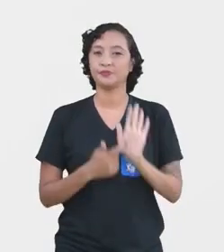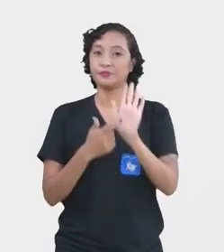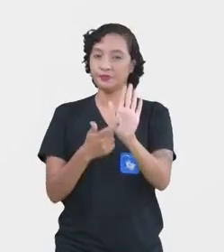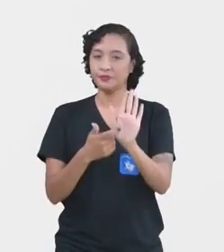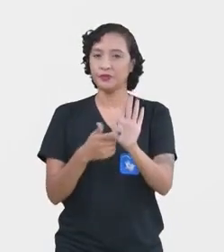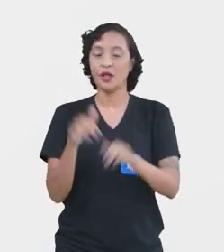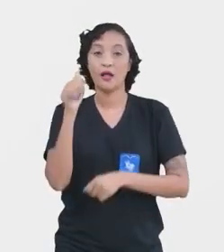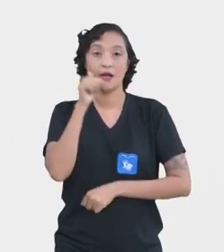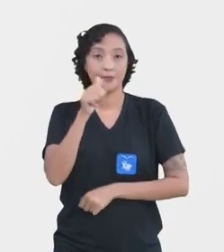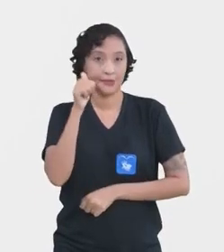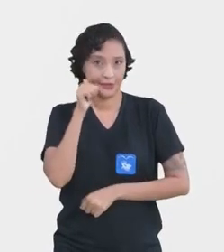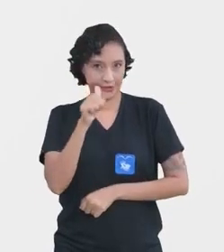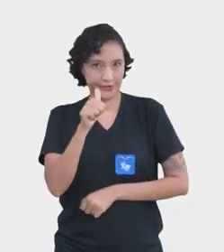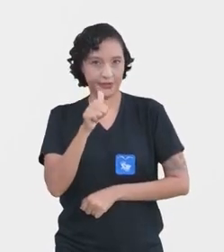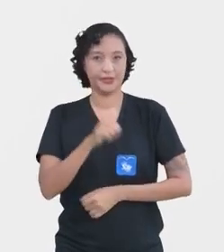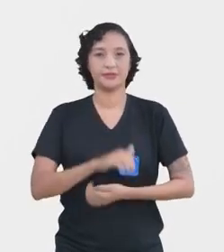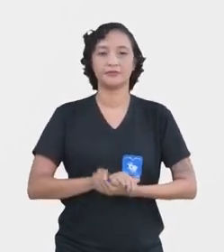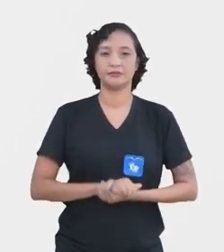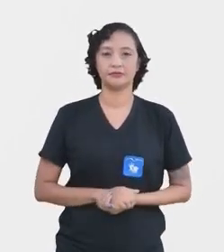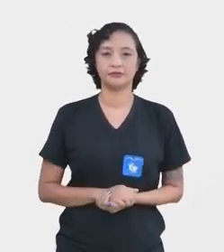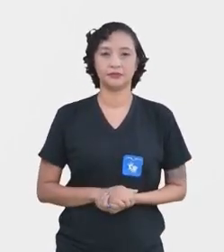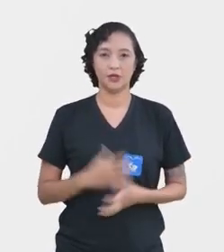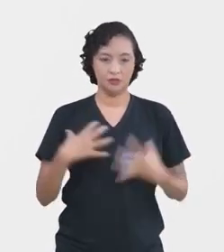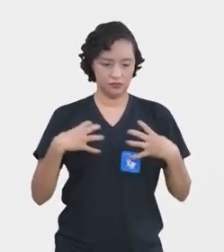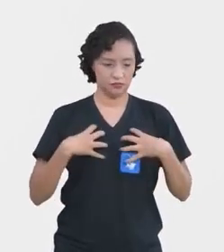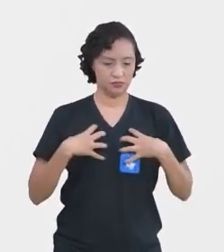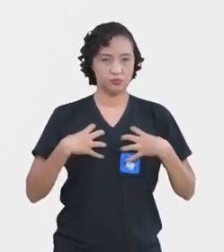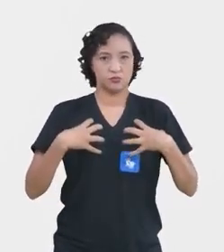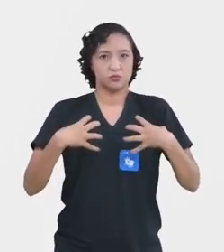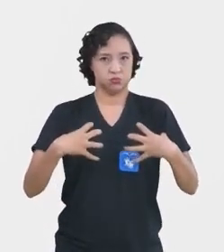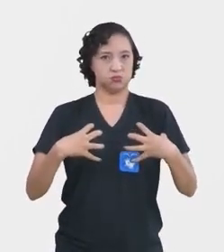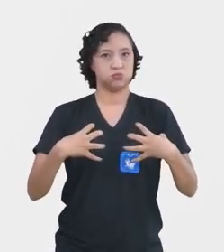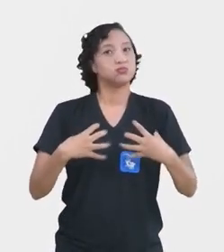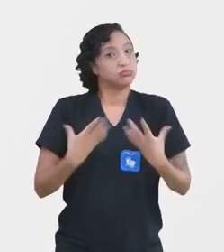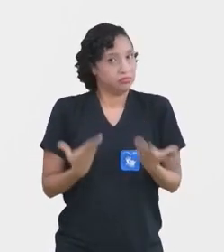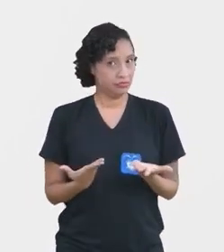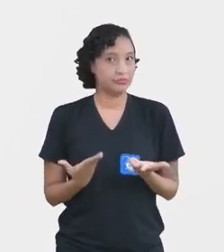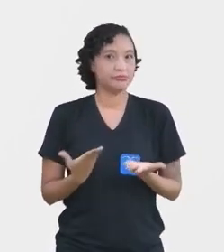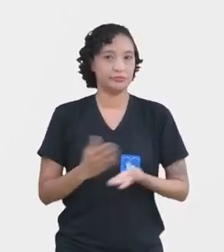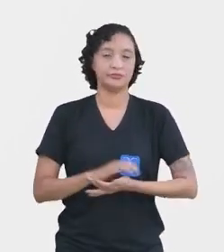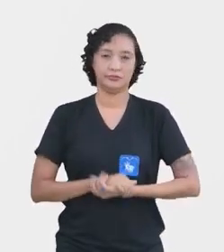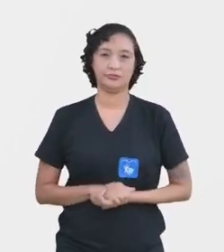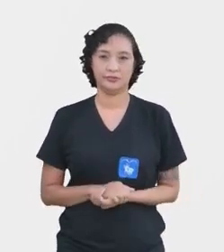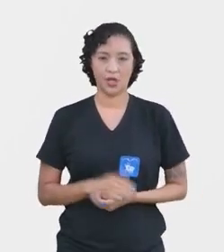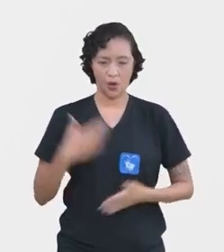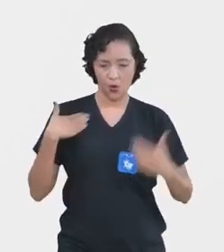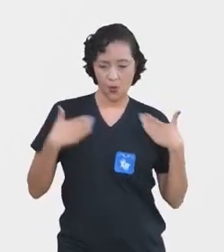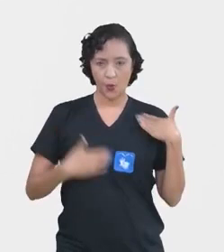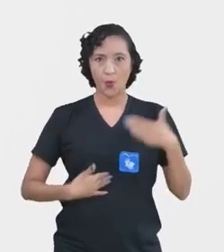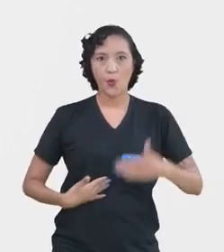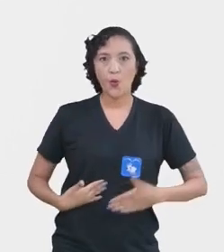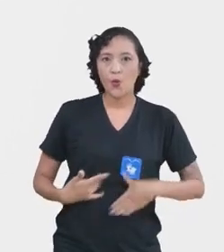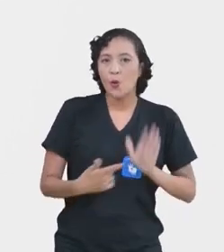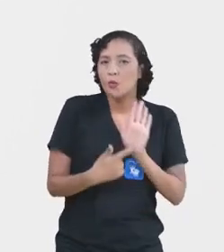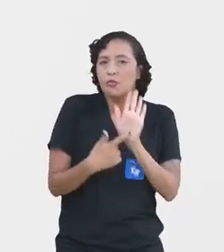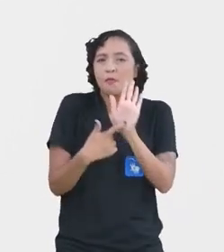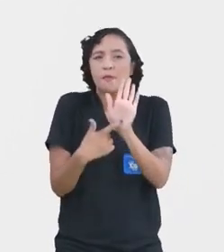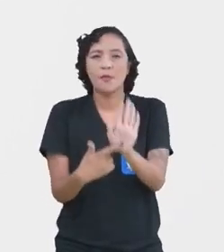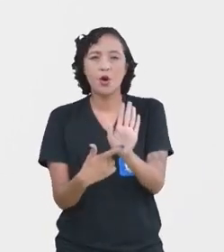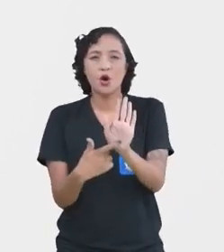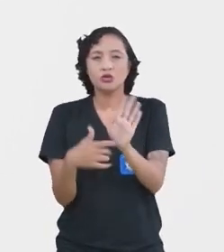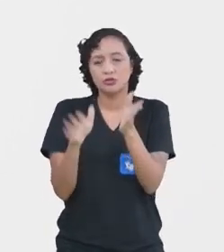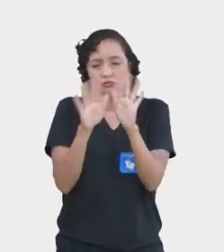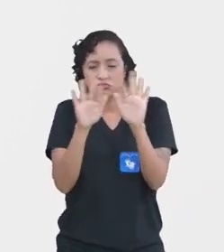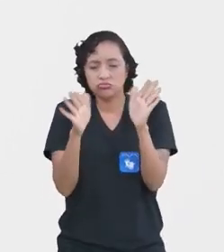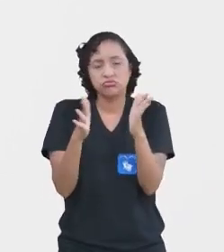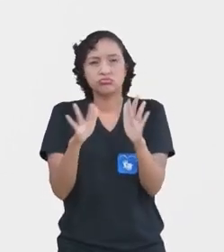nas meninas, os seios se desenvolvem. O corpo se apresenta mais